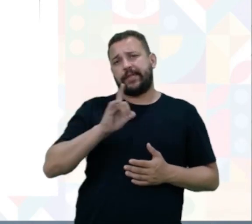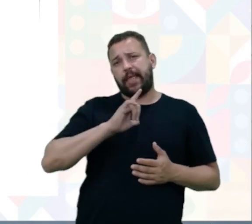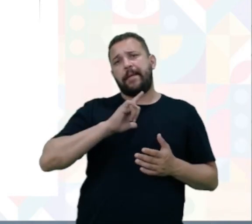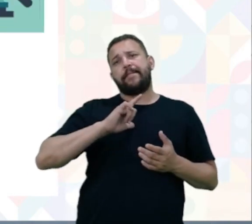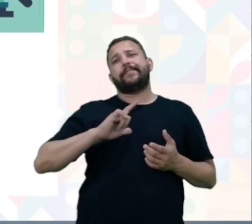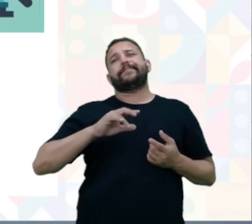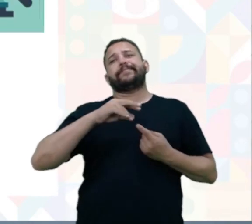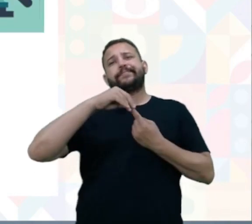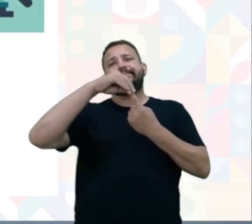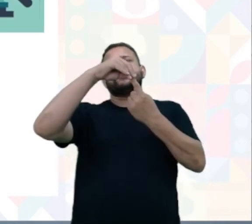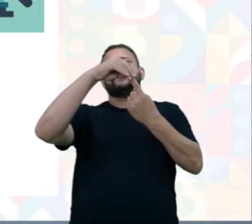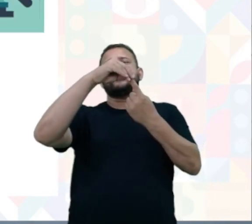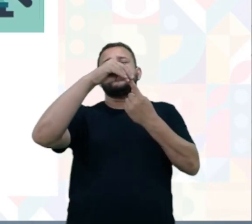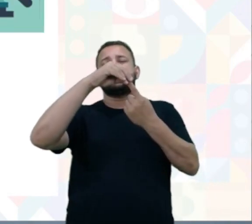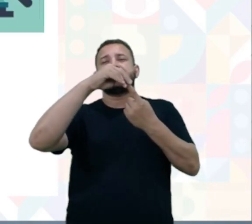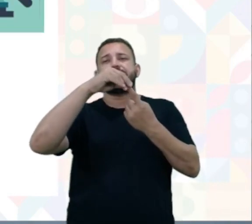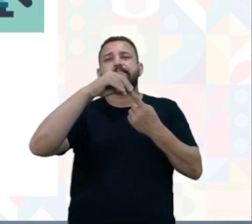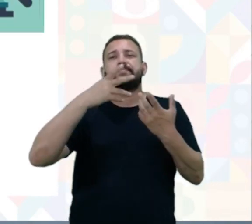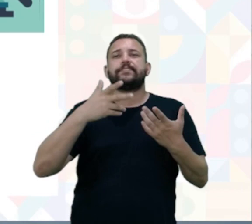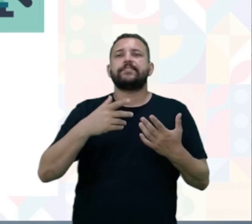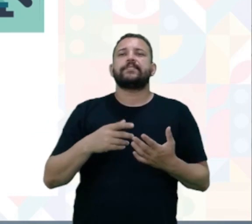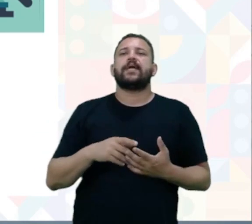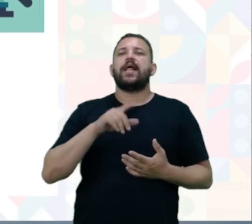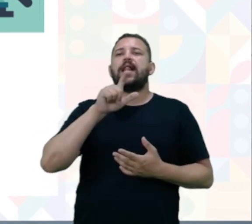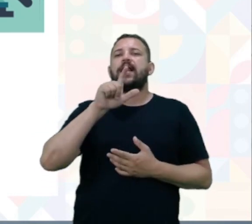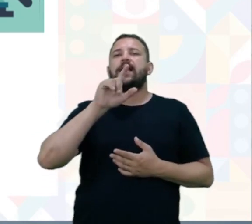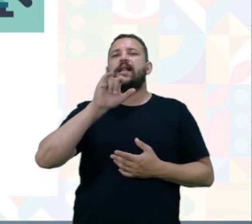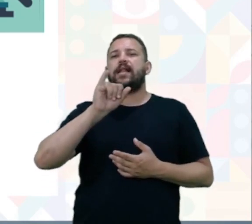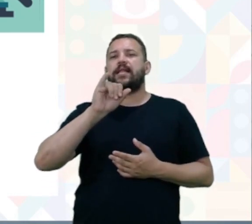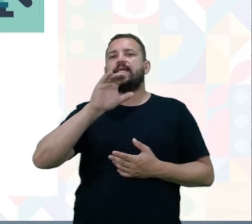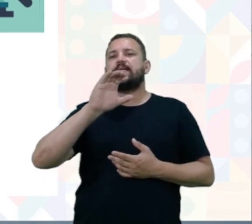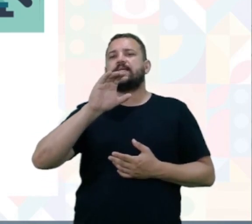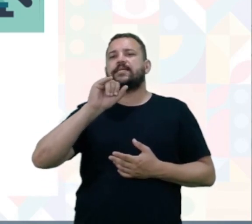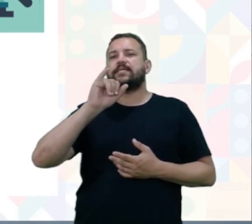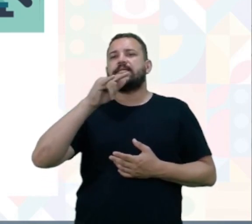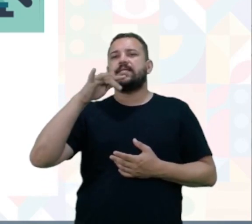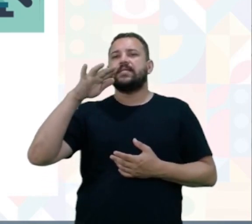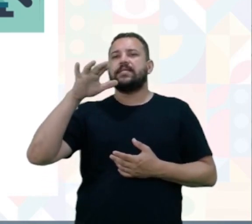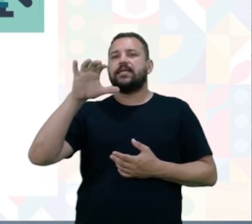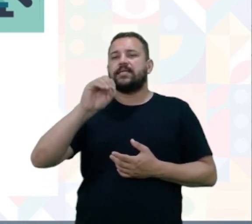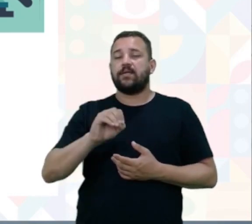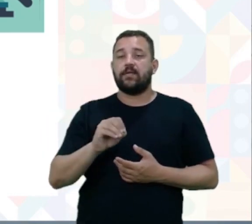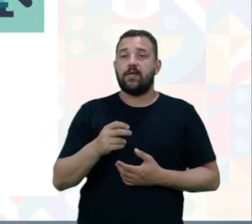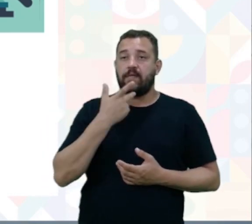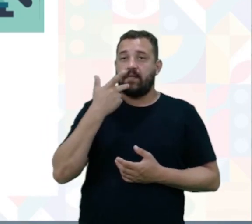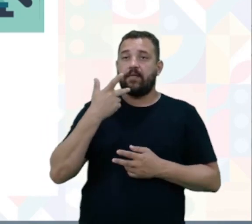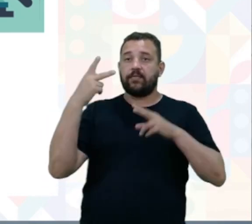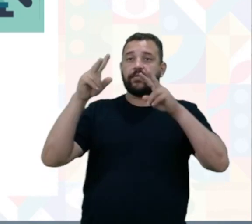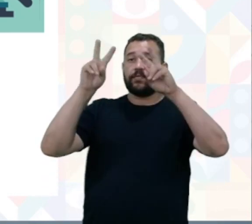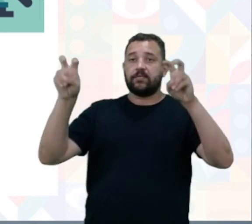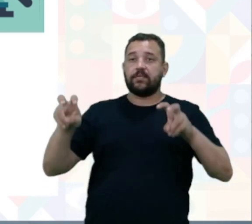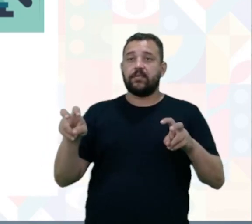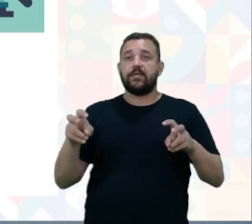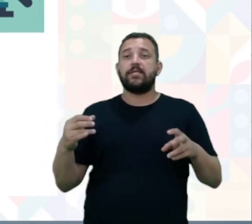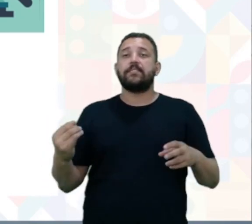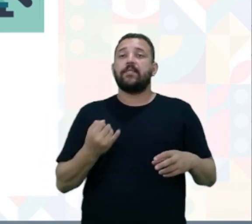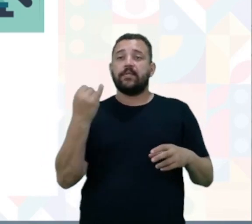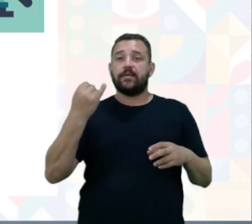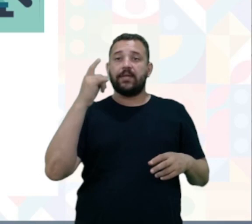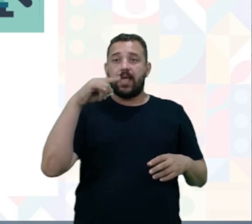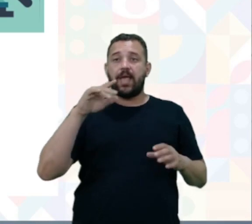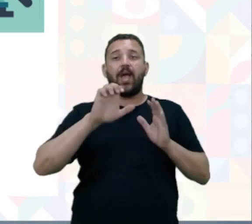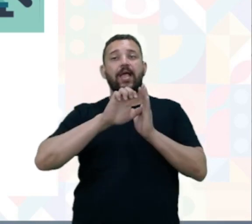da licitação. Vamos falar sobre um instrumento muito importante da licitação, que é o